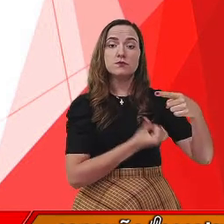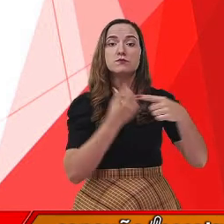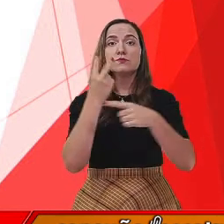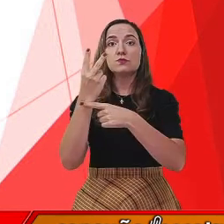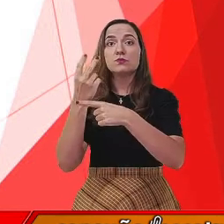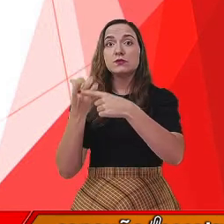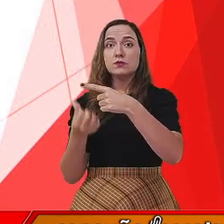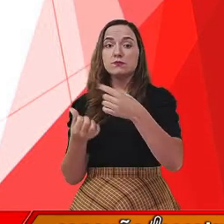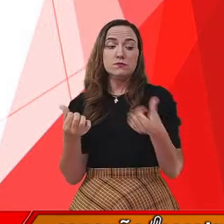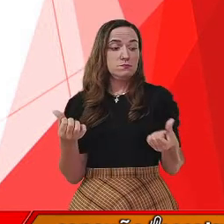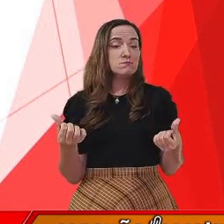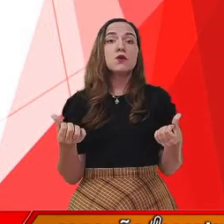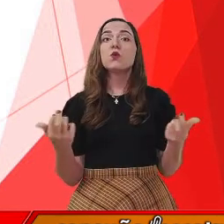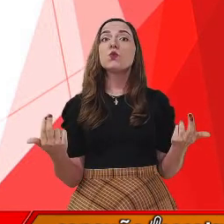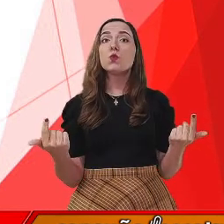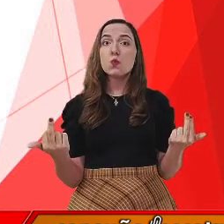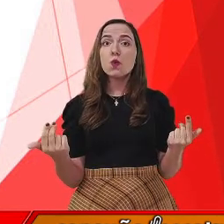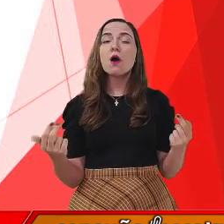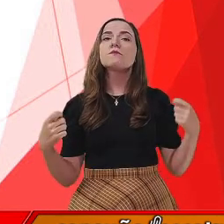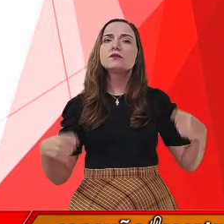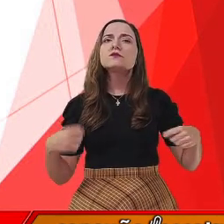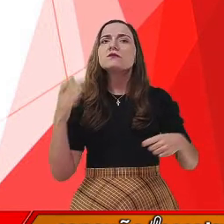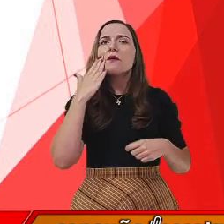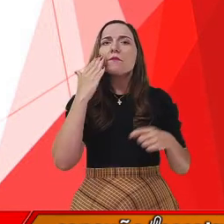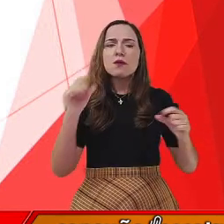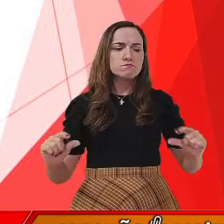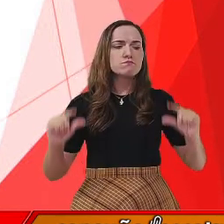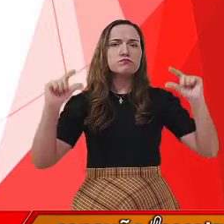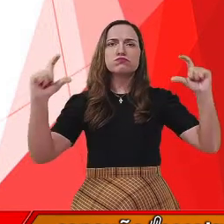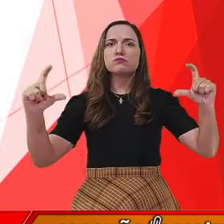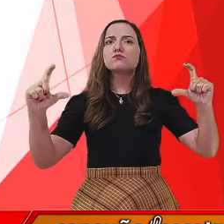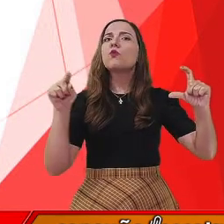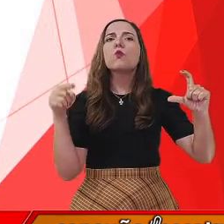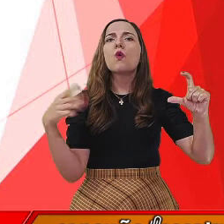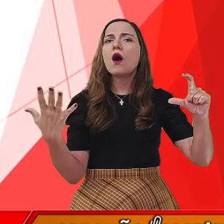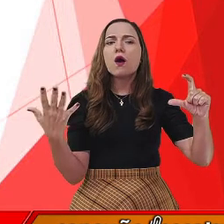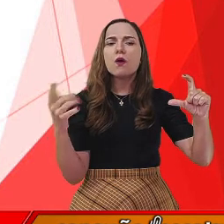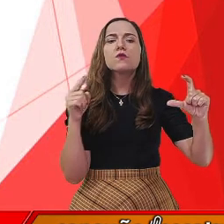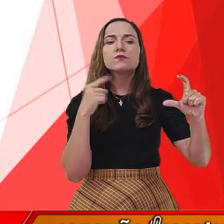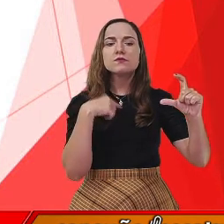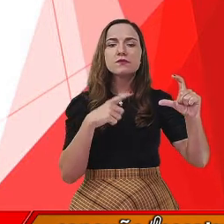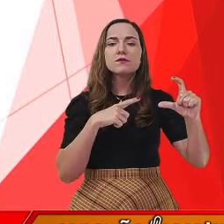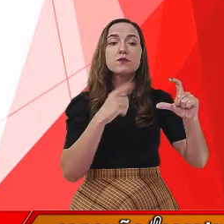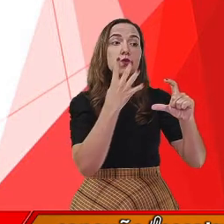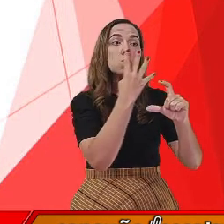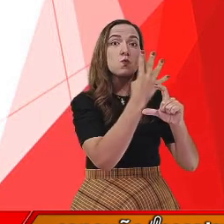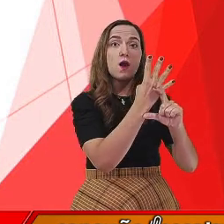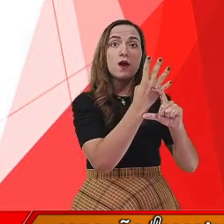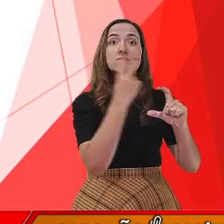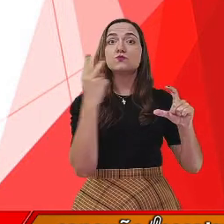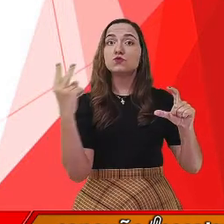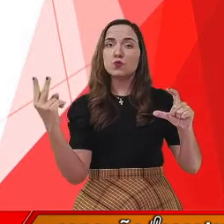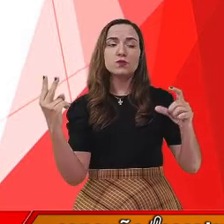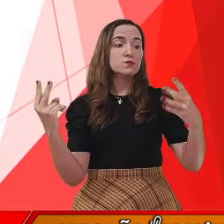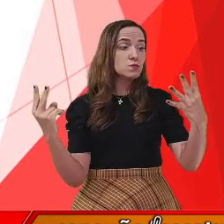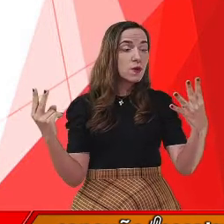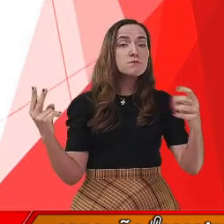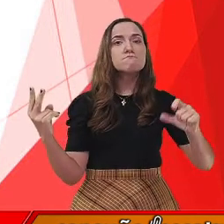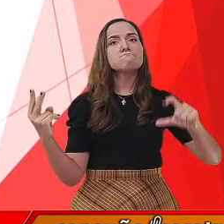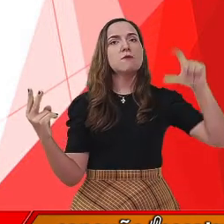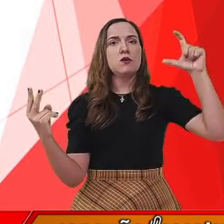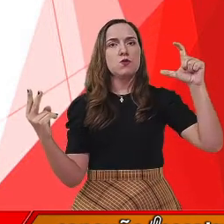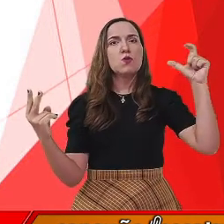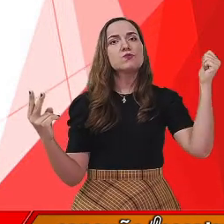iguais. Assim, basta identificarmos qual dos numeradores é maior. Percebemos que 4 é maior que